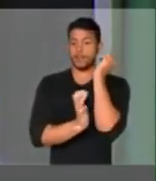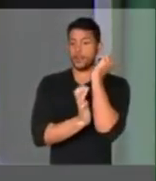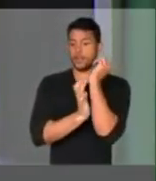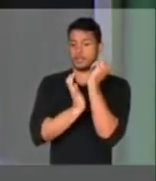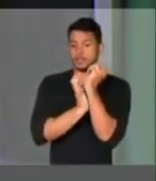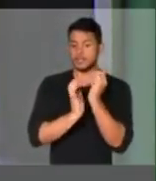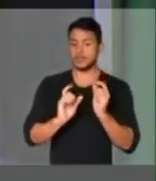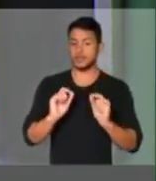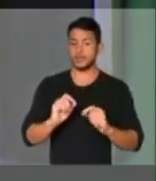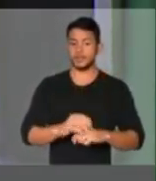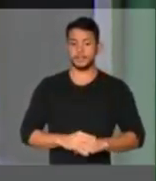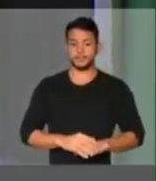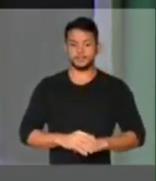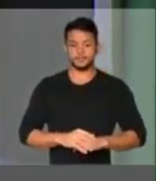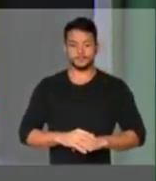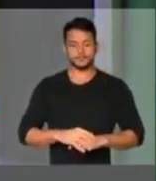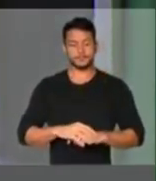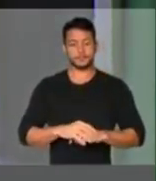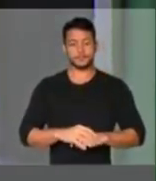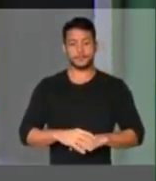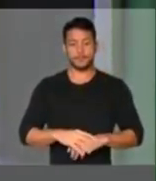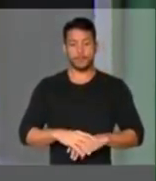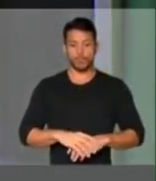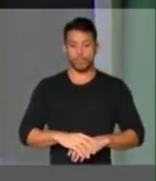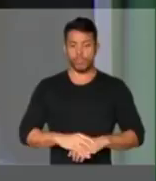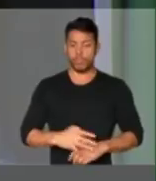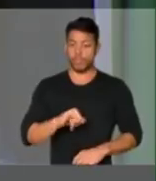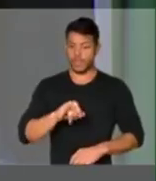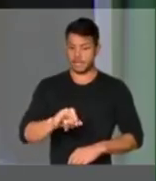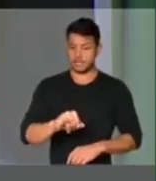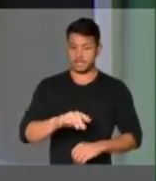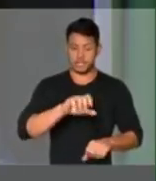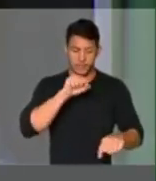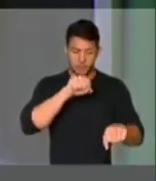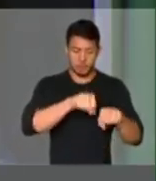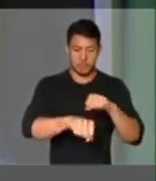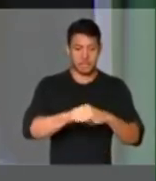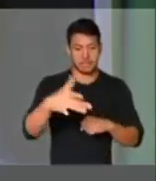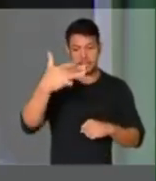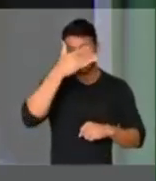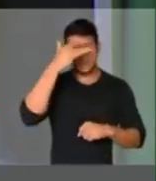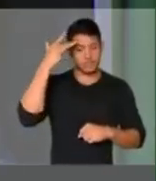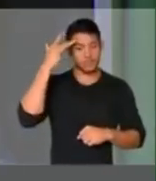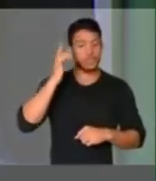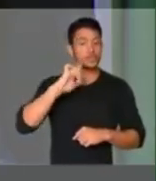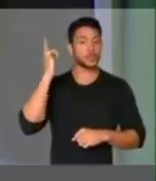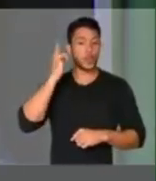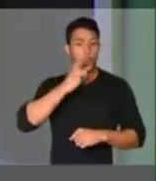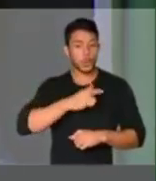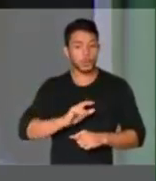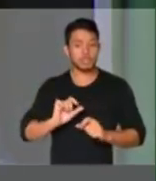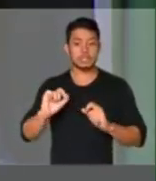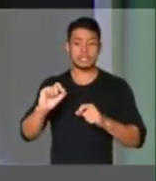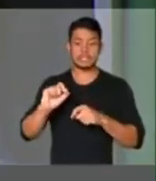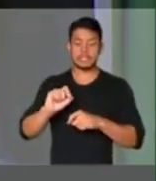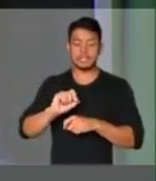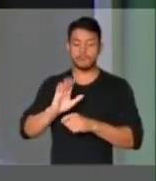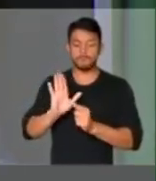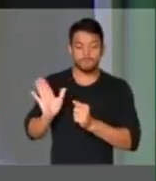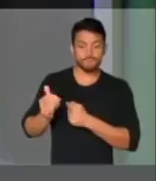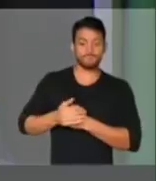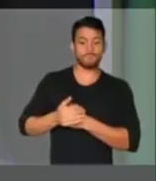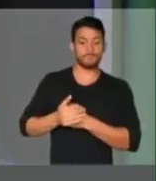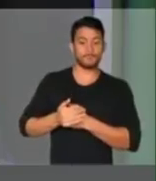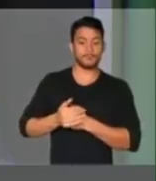impostos, a chance de você matar uma pessoa e ser bem sucedido em esconder o seu crime é